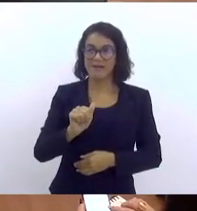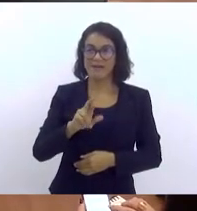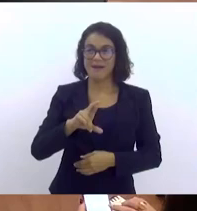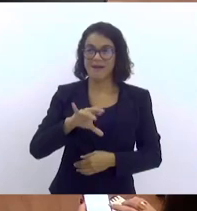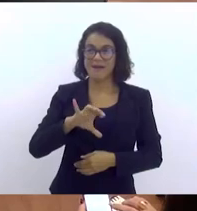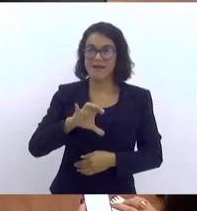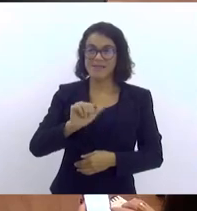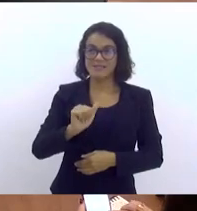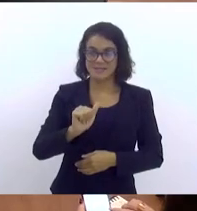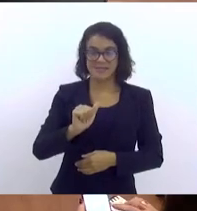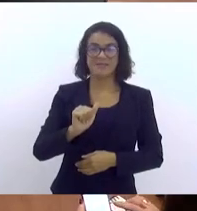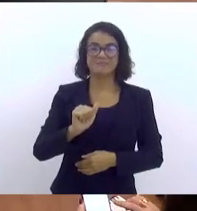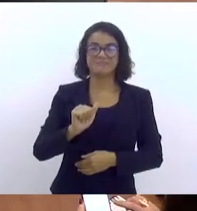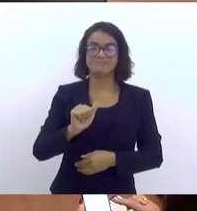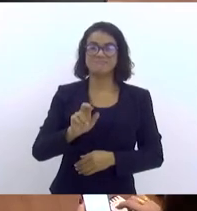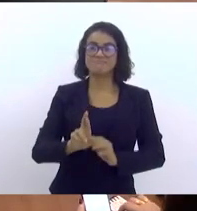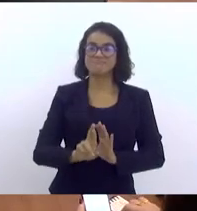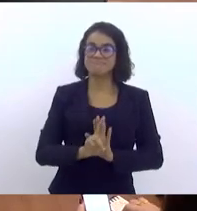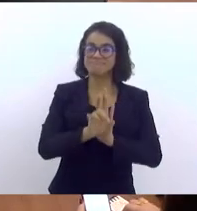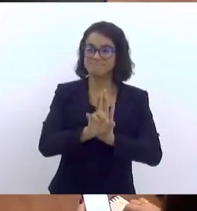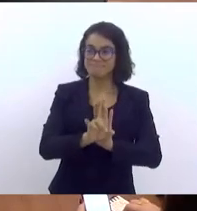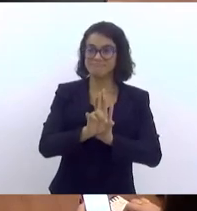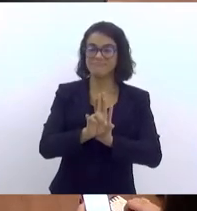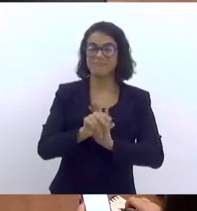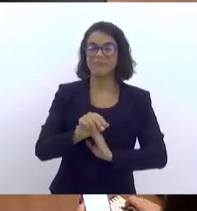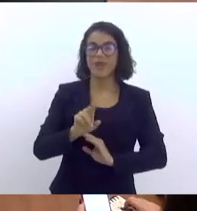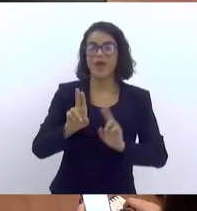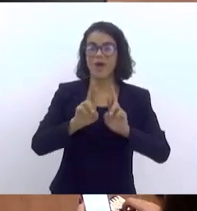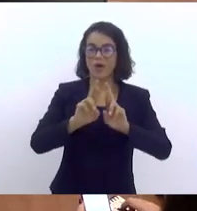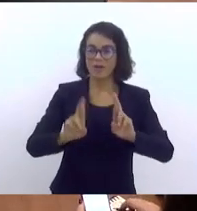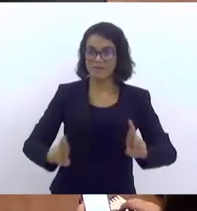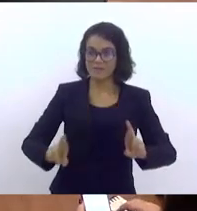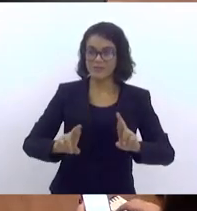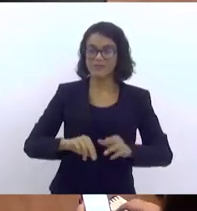organizar a próxima mesa